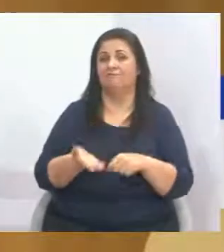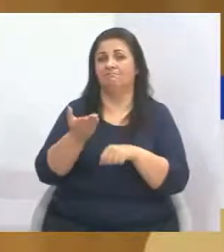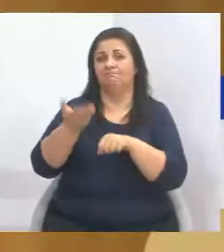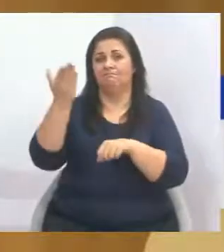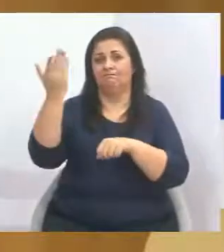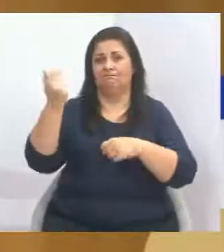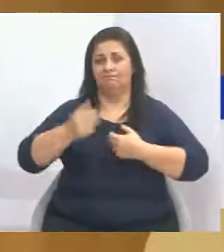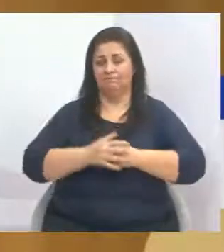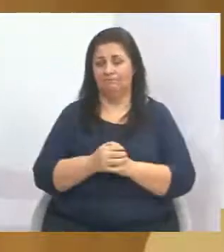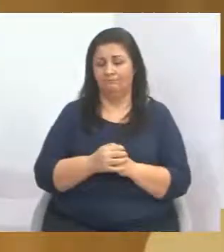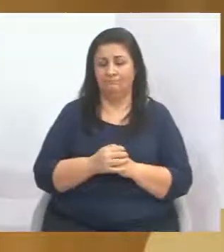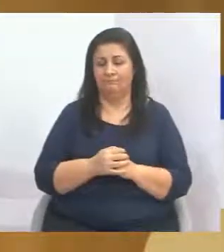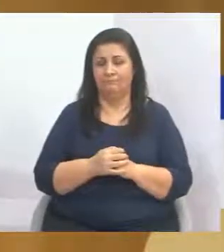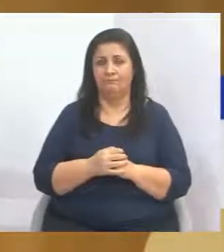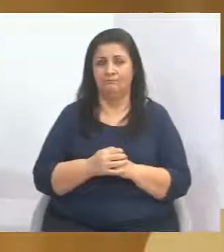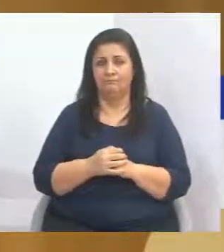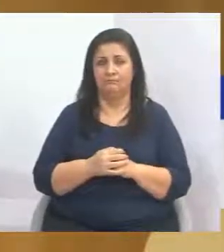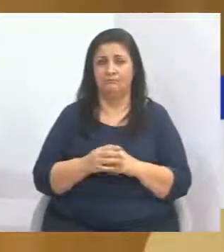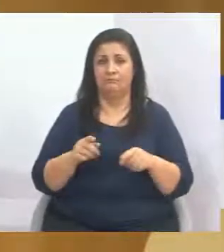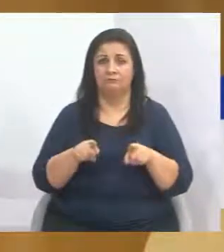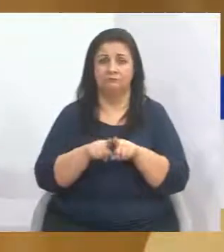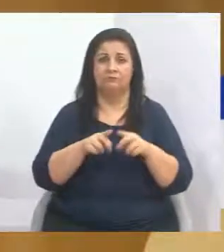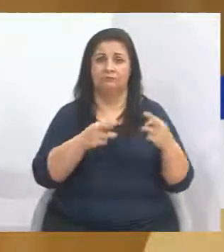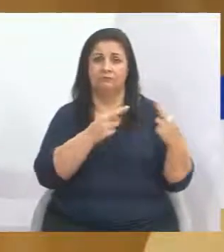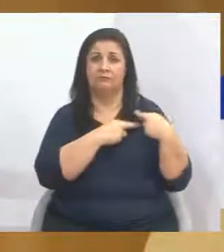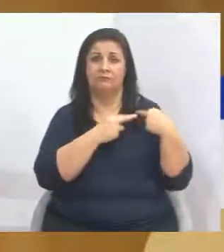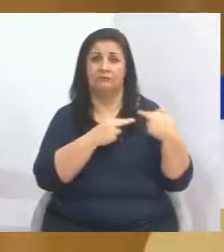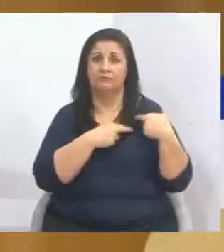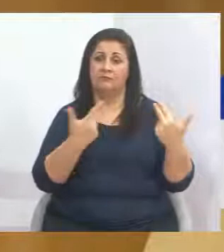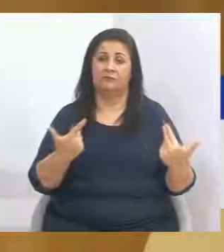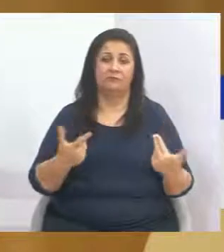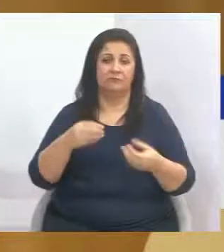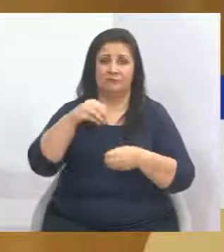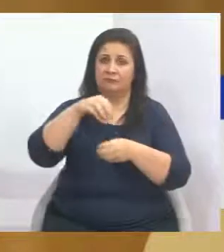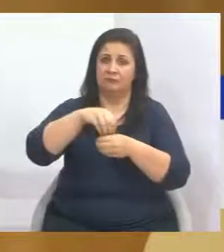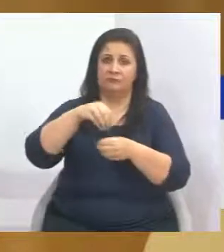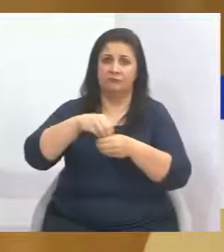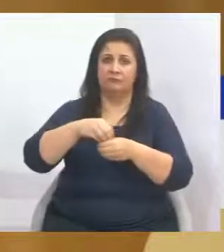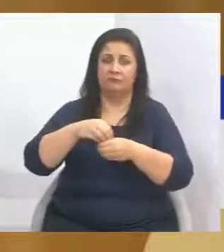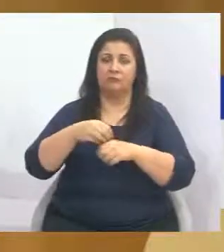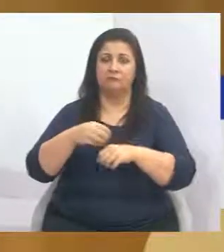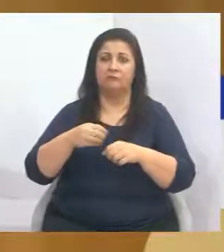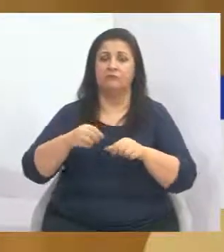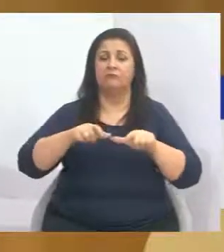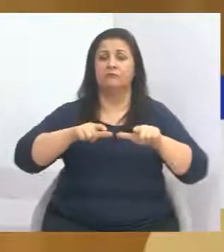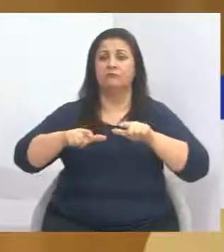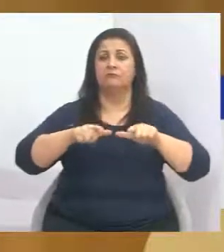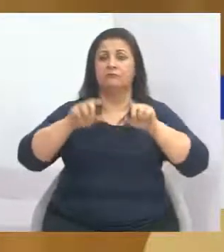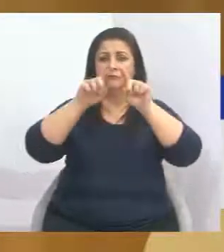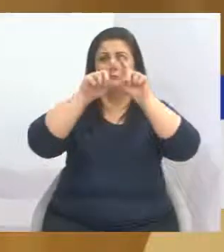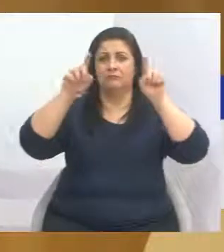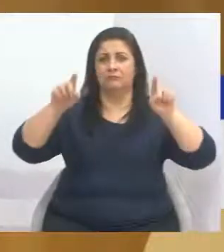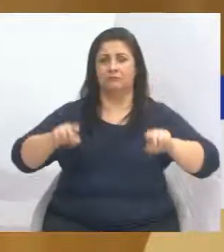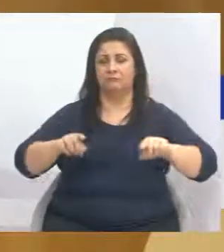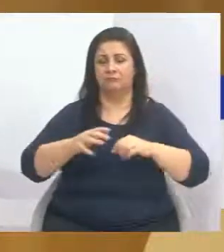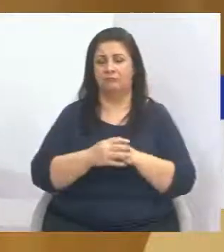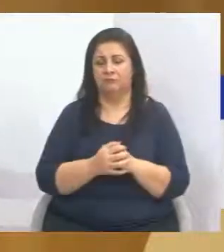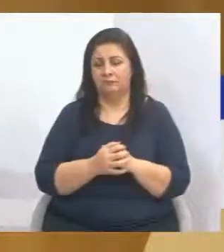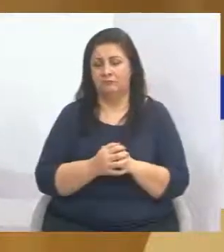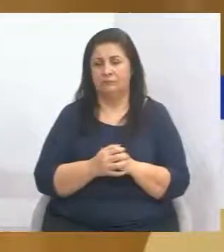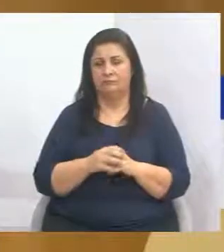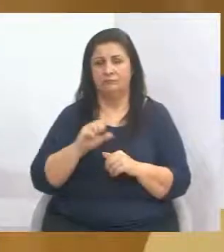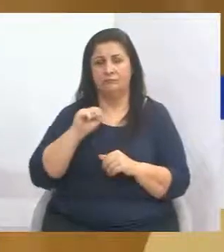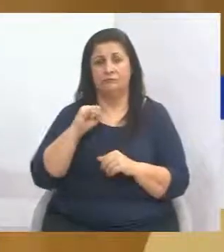concessão em serviços públicos. Parágrafo único. Não será admitido aumento de despesas previstas nos projetos de iniciativa exclusiva do